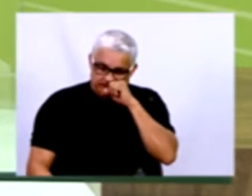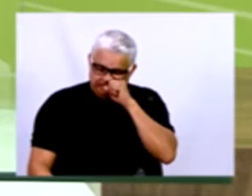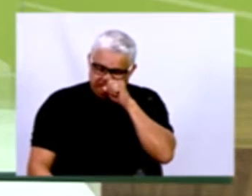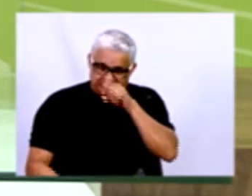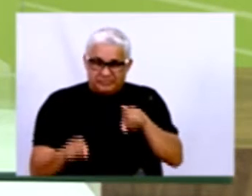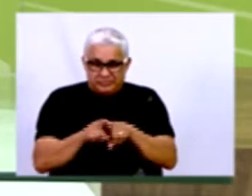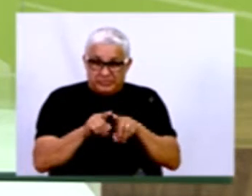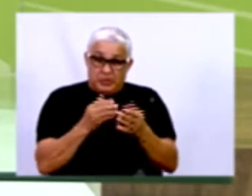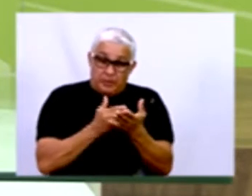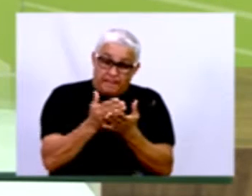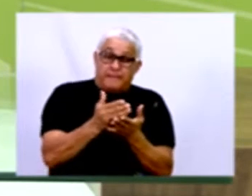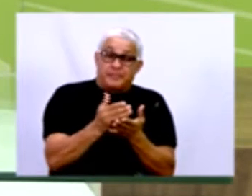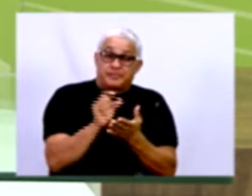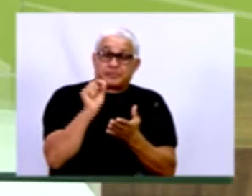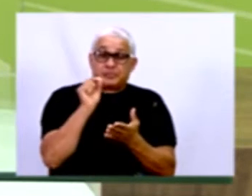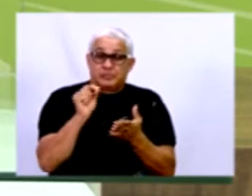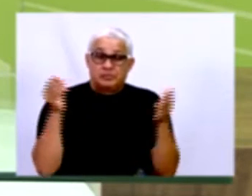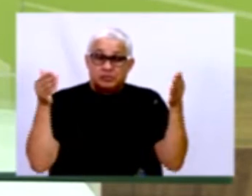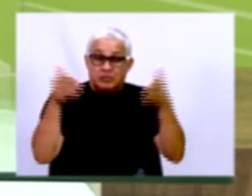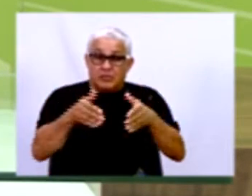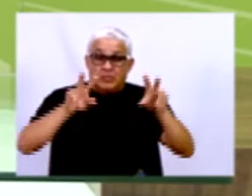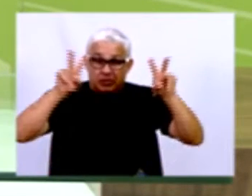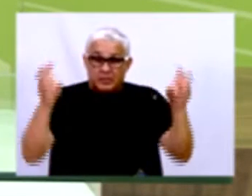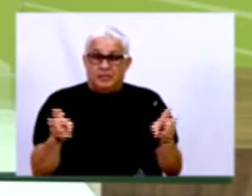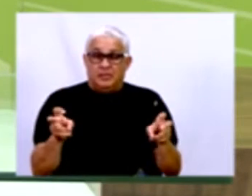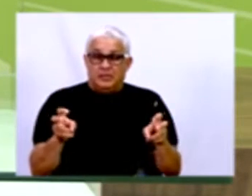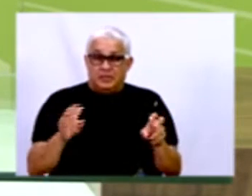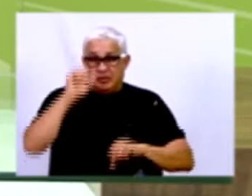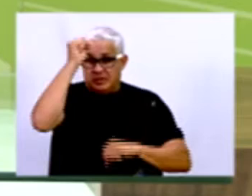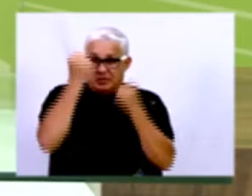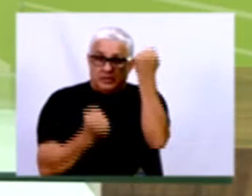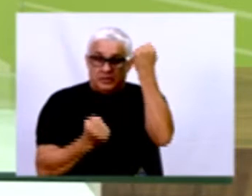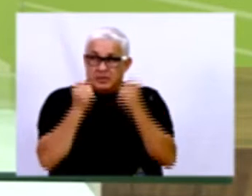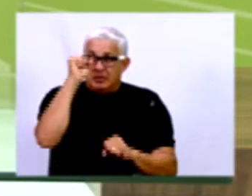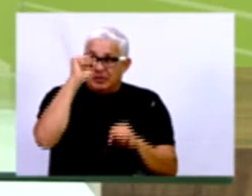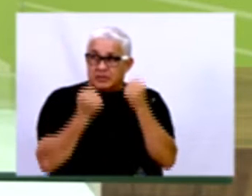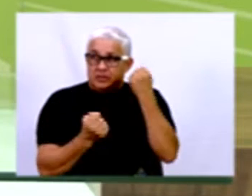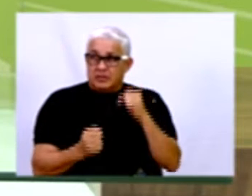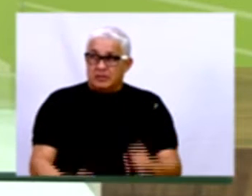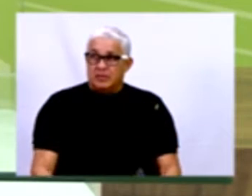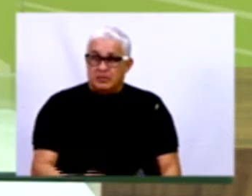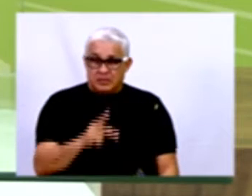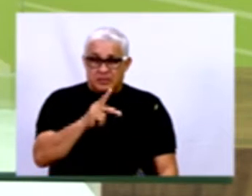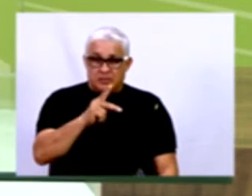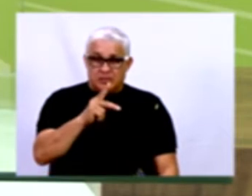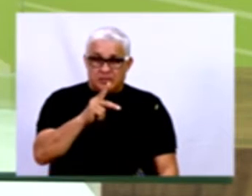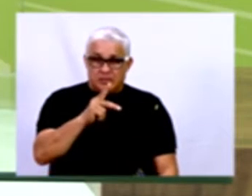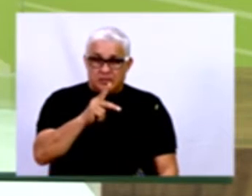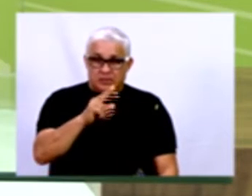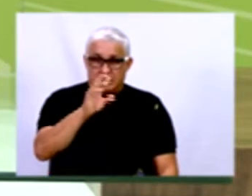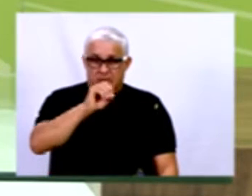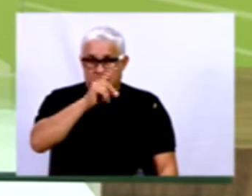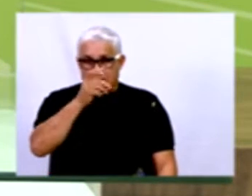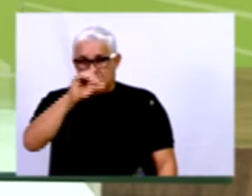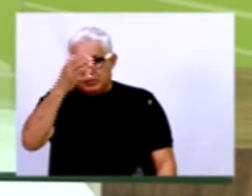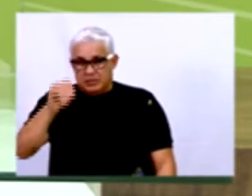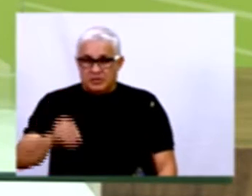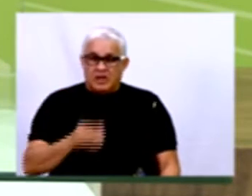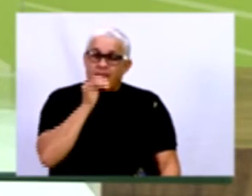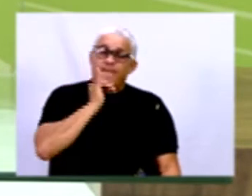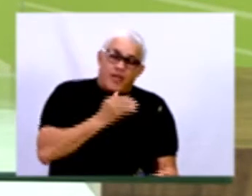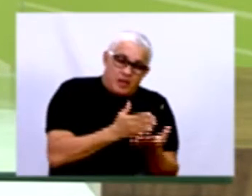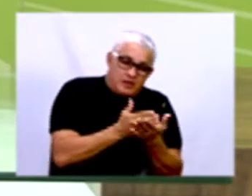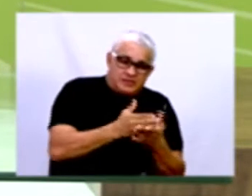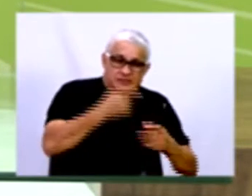que a gente começa um outro ramo na indústria que vai tomar grande parte dos nossos insumos produtivos, por exemplo, iniciando uma guerra.